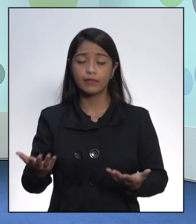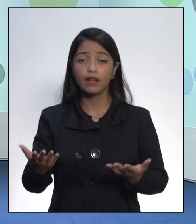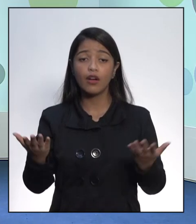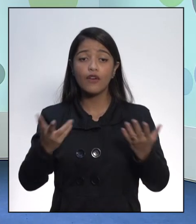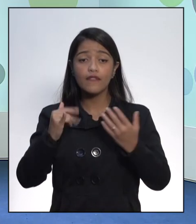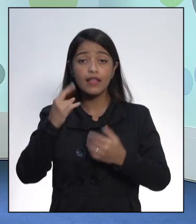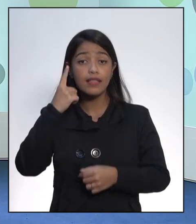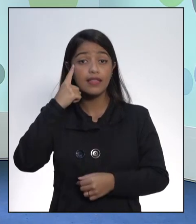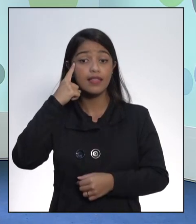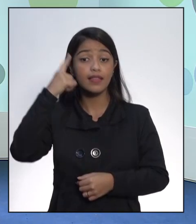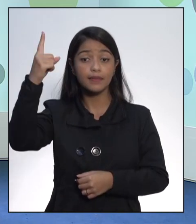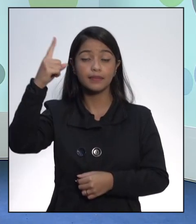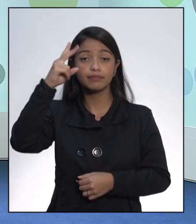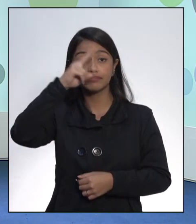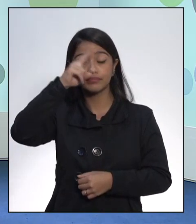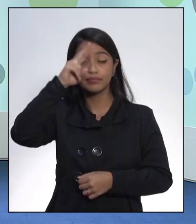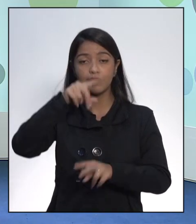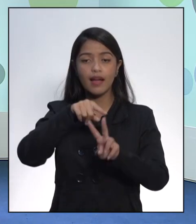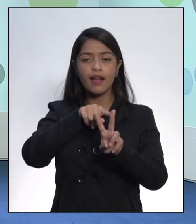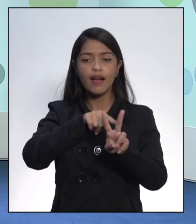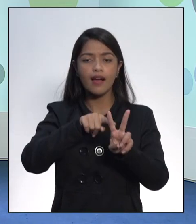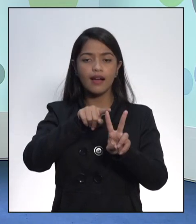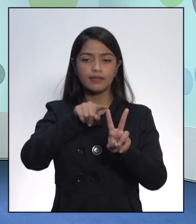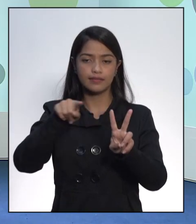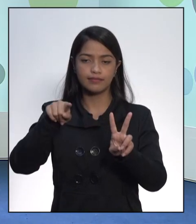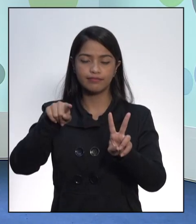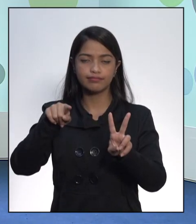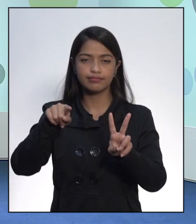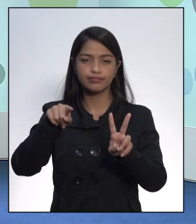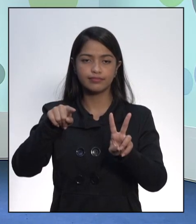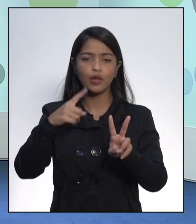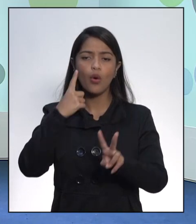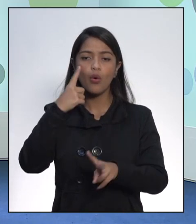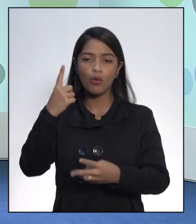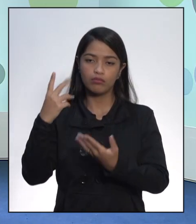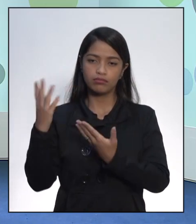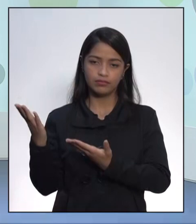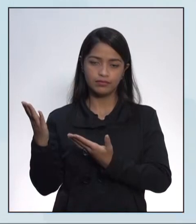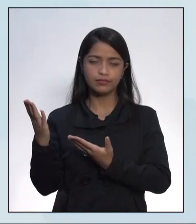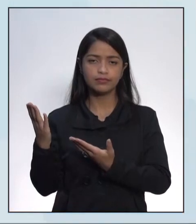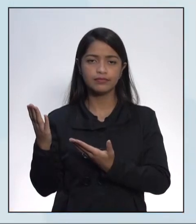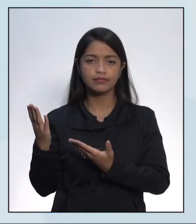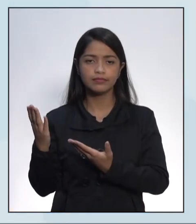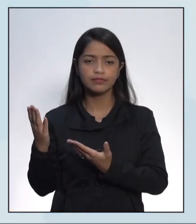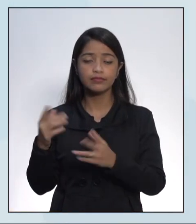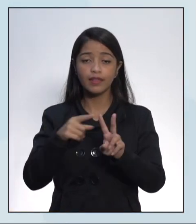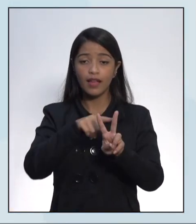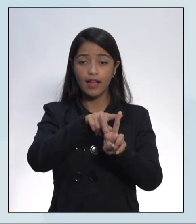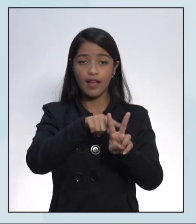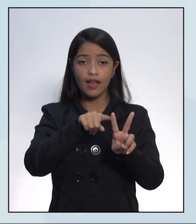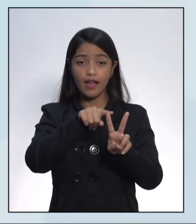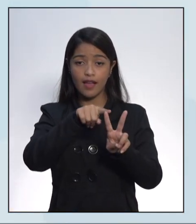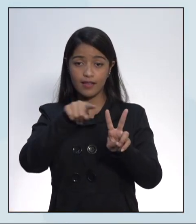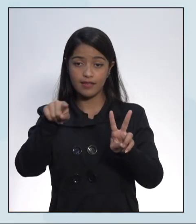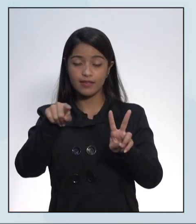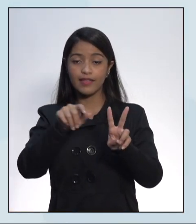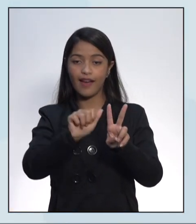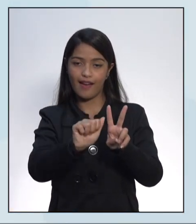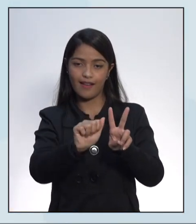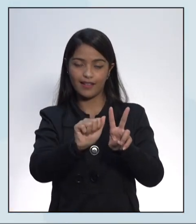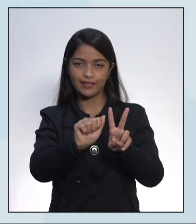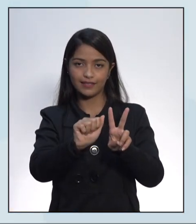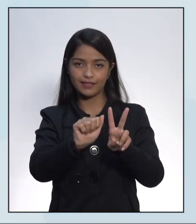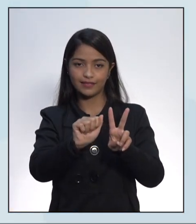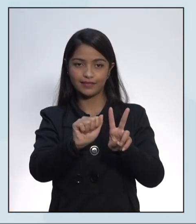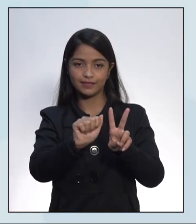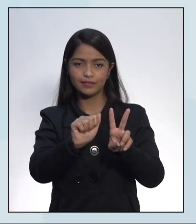das propriedades de radiciação, né? Olha na telinha de vocês. Nós temos a raiz enésima de A.